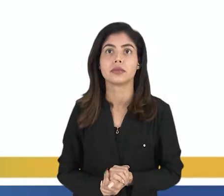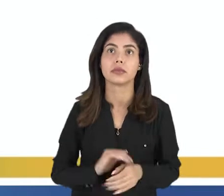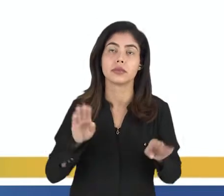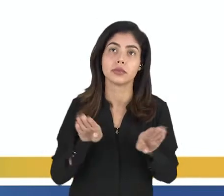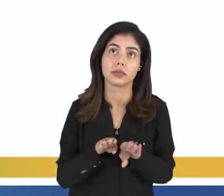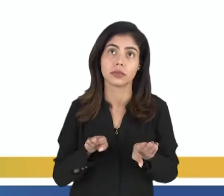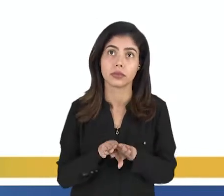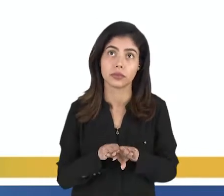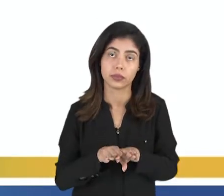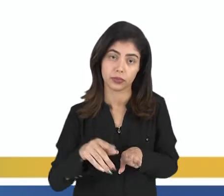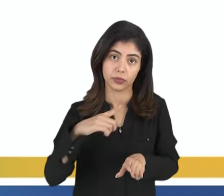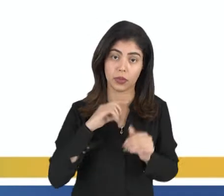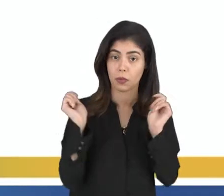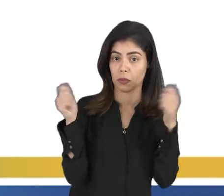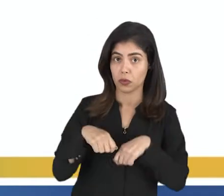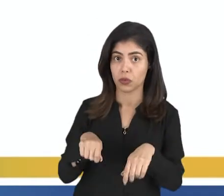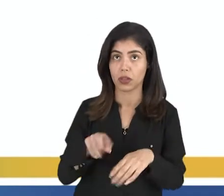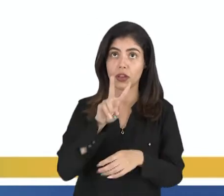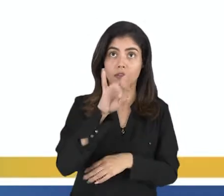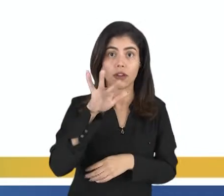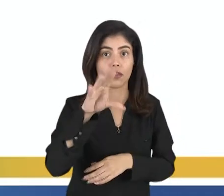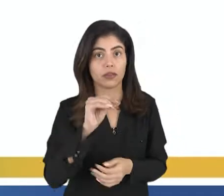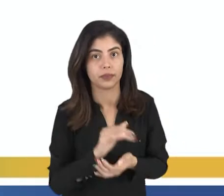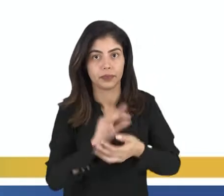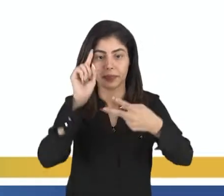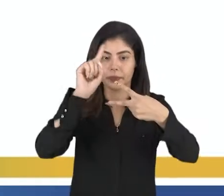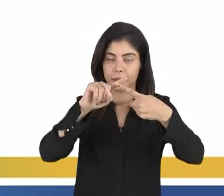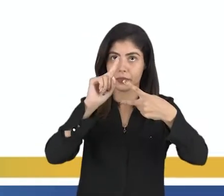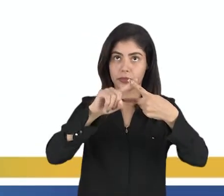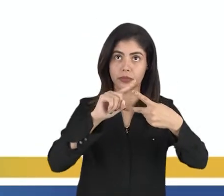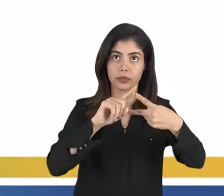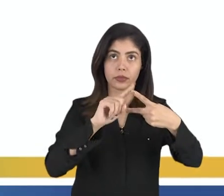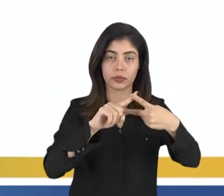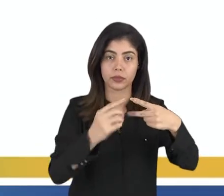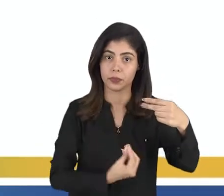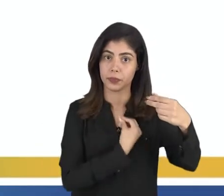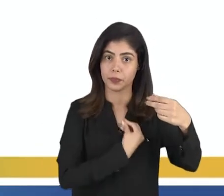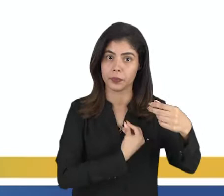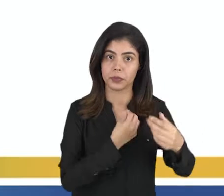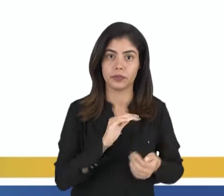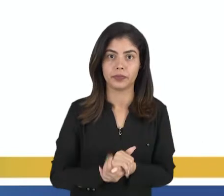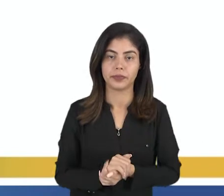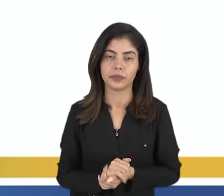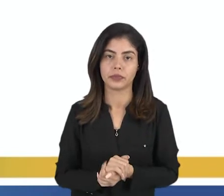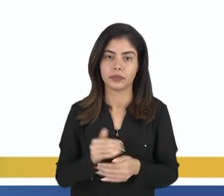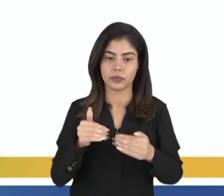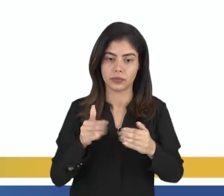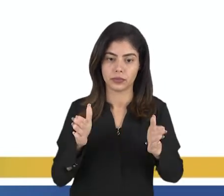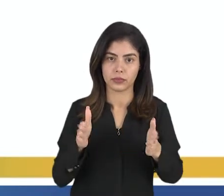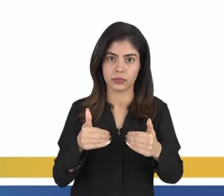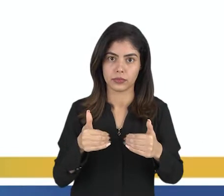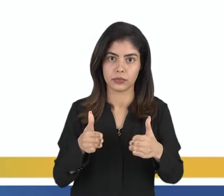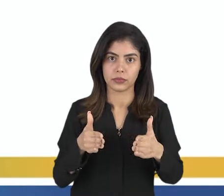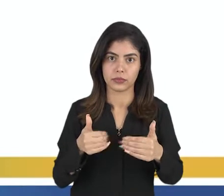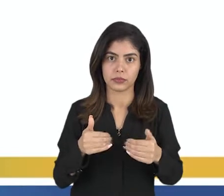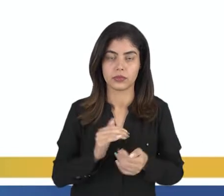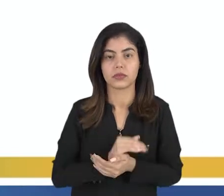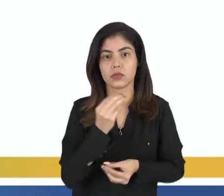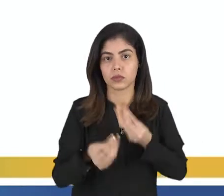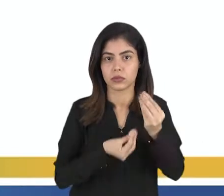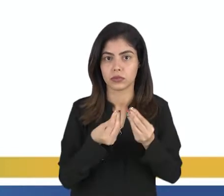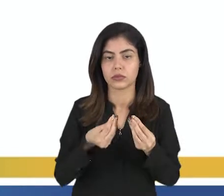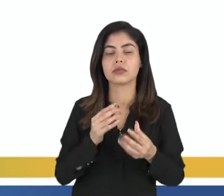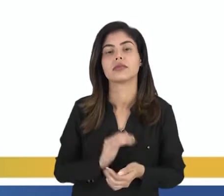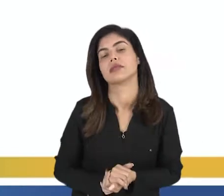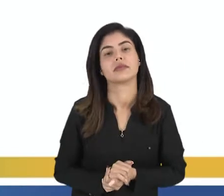direito. E também ele possui válvulas, né, que estão presentes no coração, se abrem e se fecham como se fosse